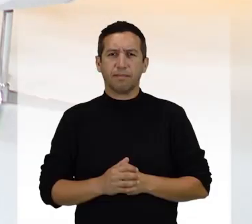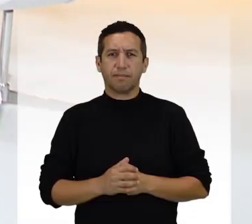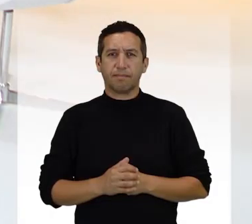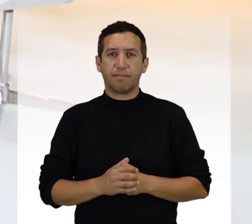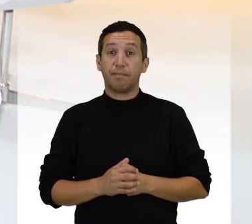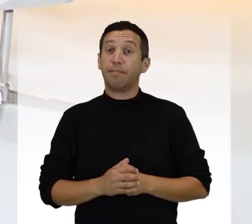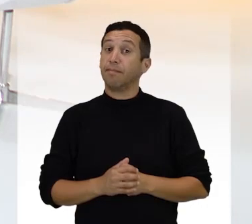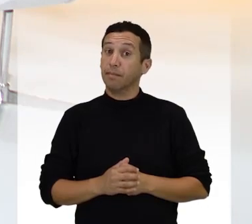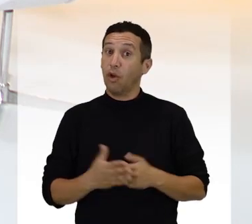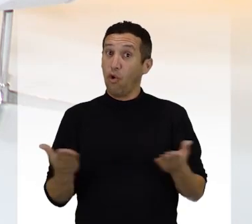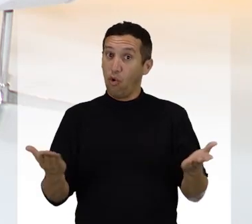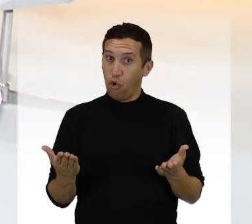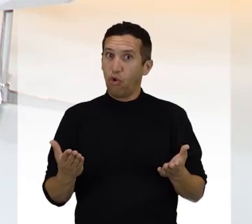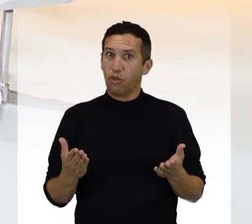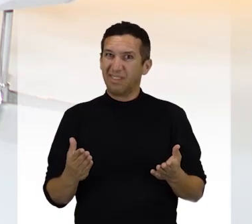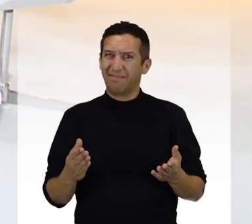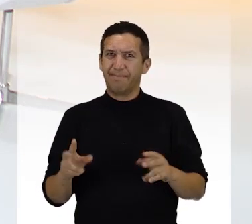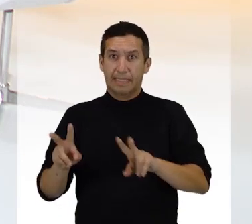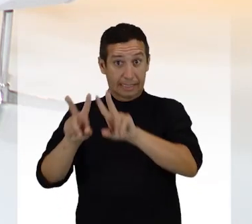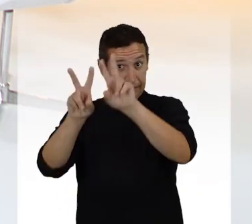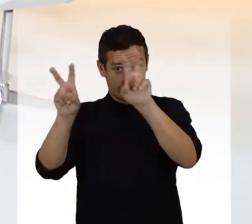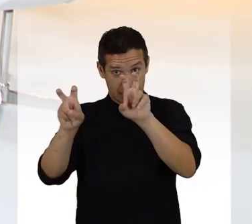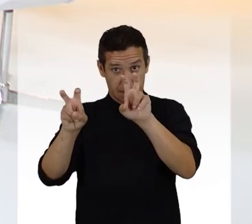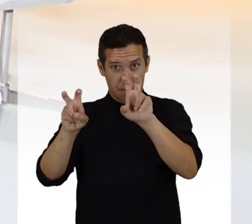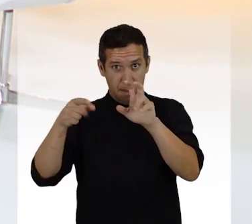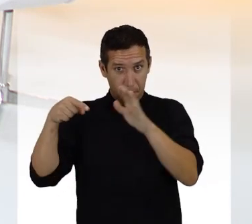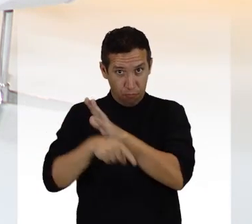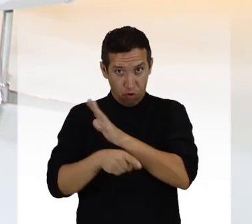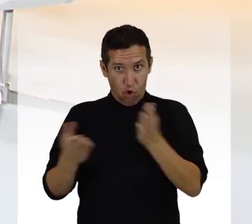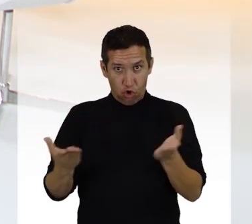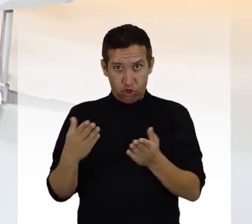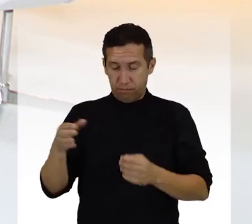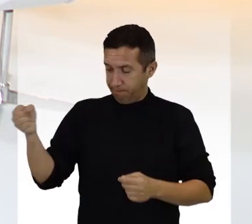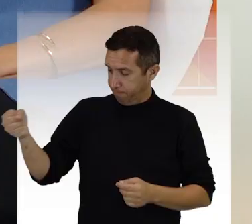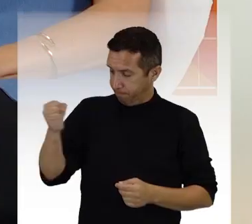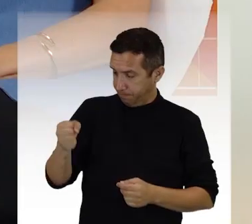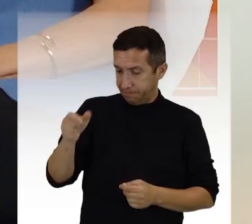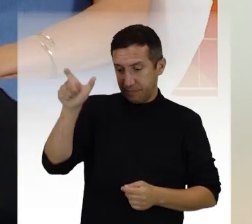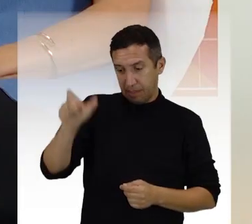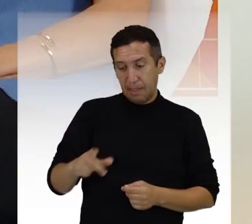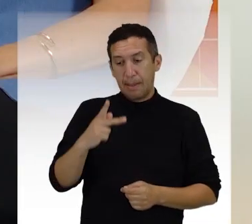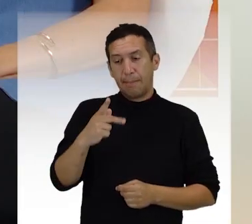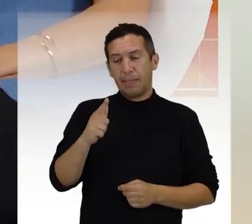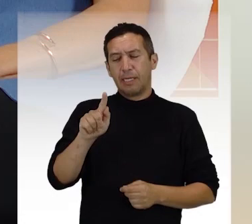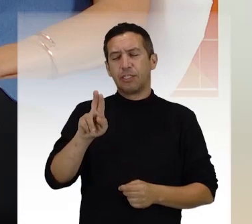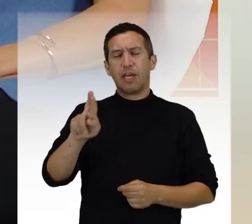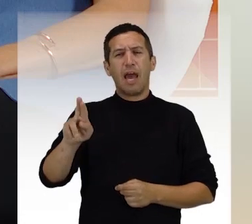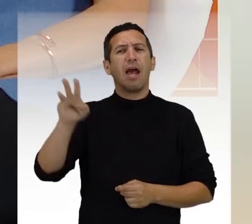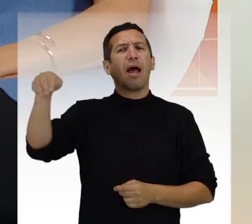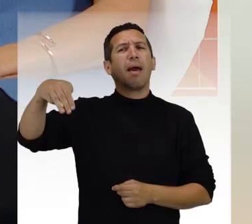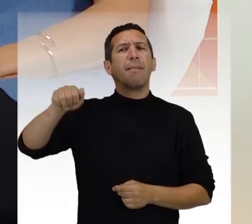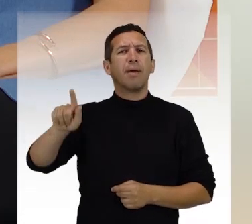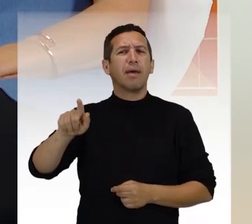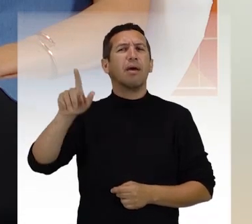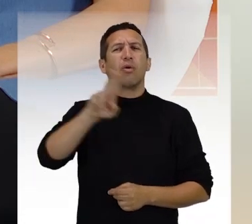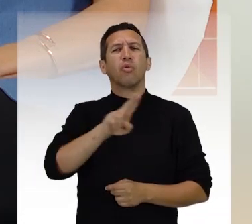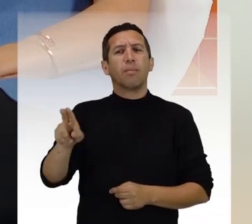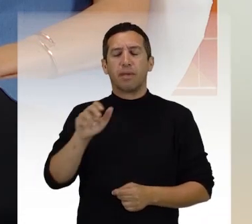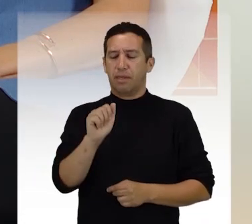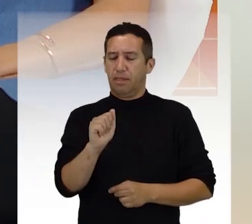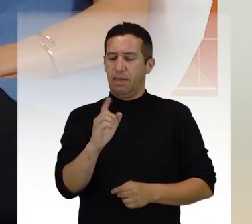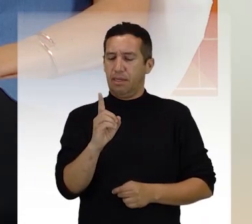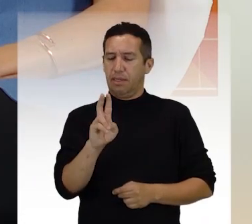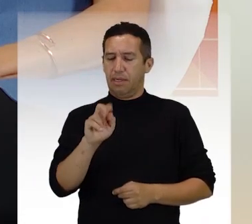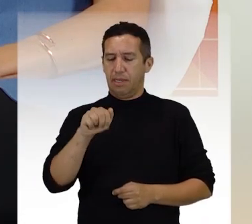E para nos aprofundarmos nesse tema da reportagem, eu recebo aqui nos estúdios a Procuradora do Trabalho em Minas Gerais, Adriana Augusta de